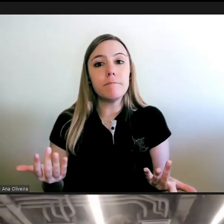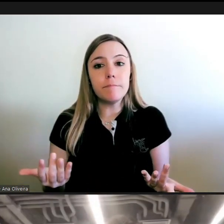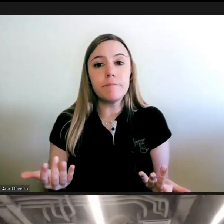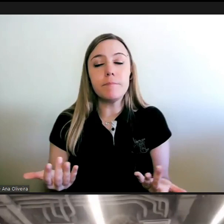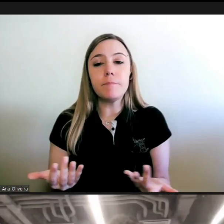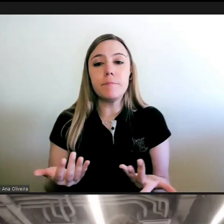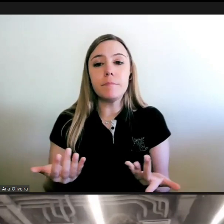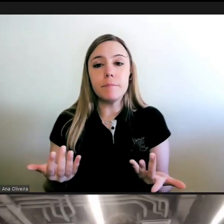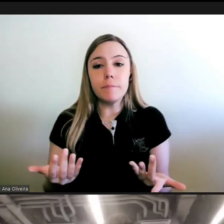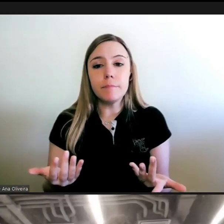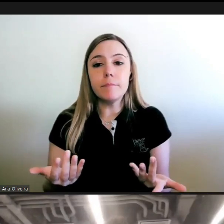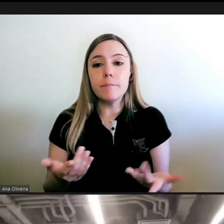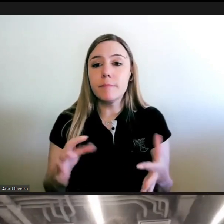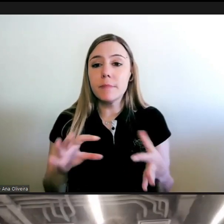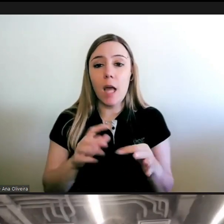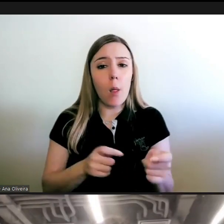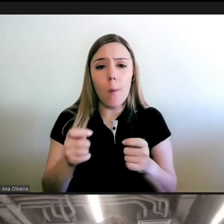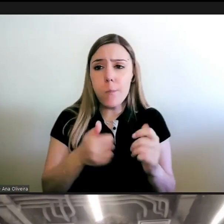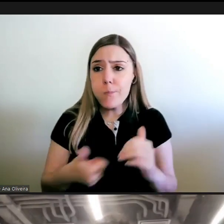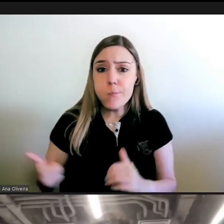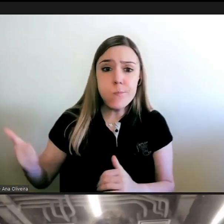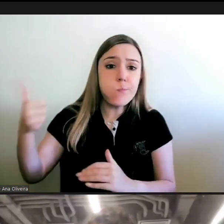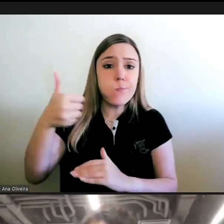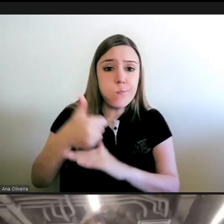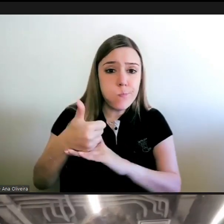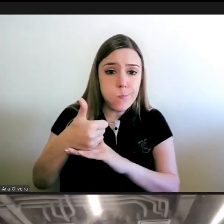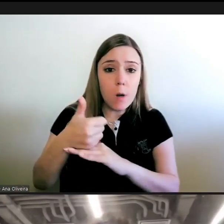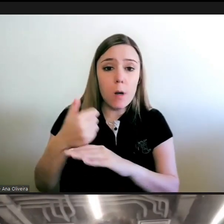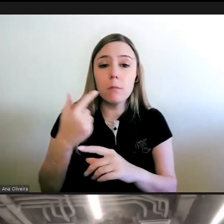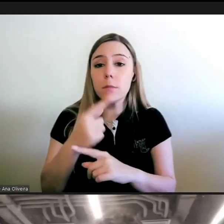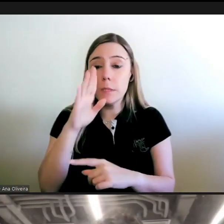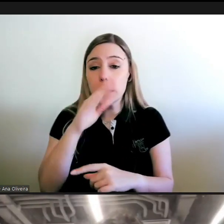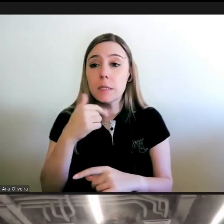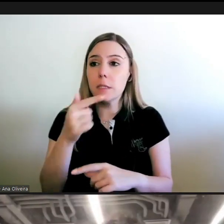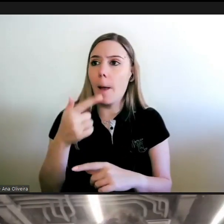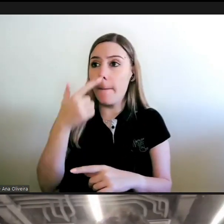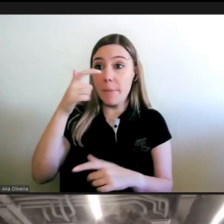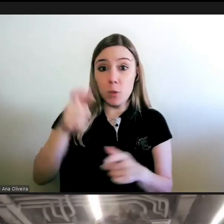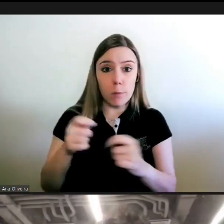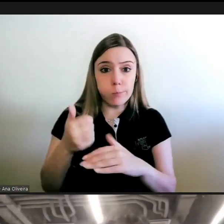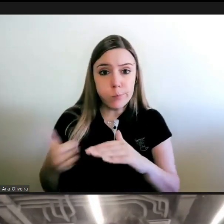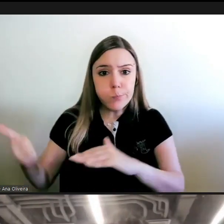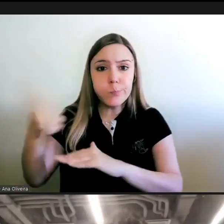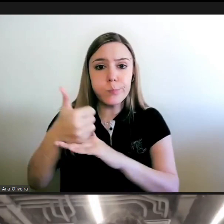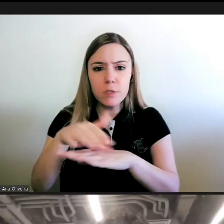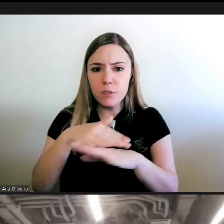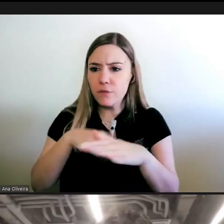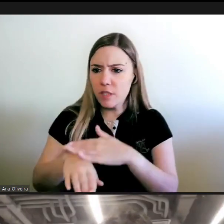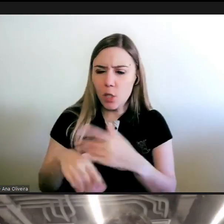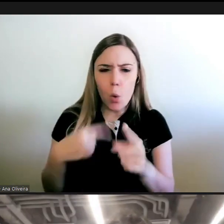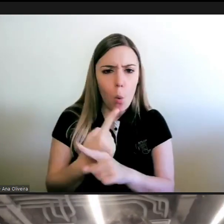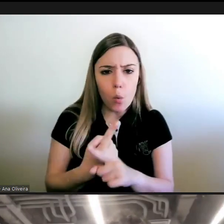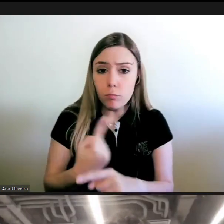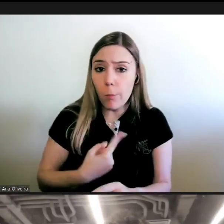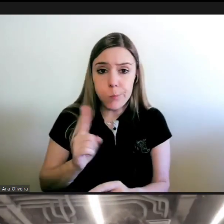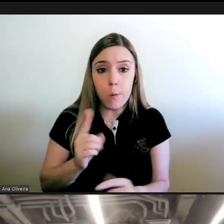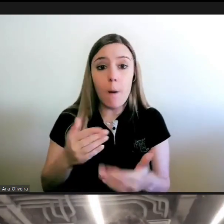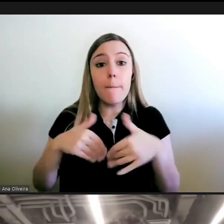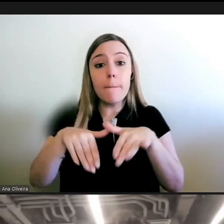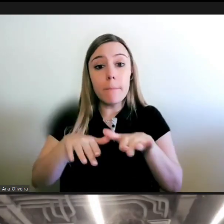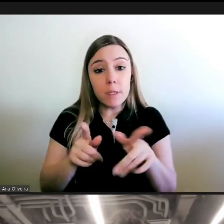as gestões de topo. Dizendo de outra forma, um gestor de topo não tem que executar, mas a gestão de topo tem que estar